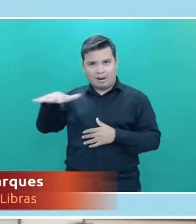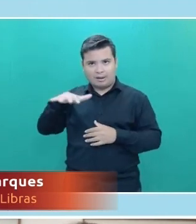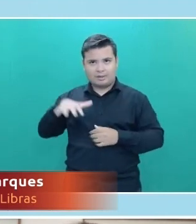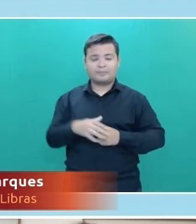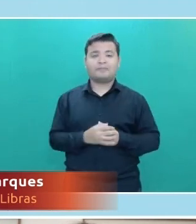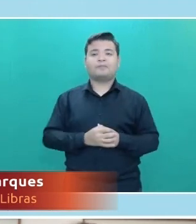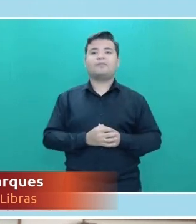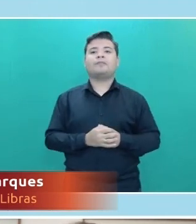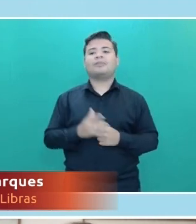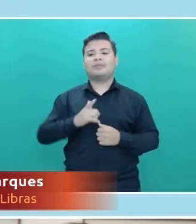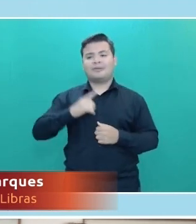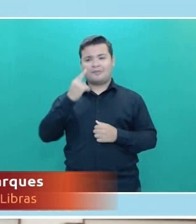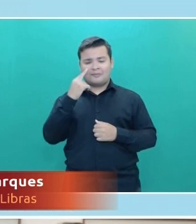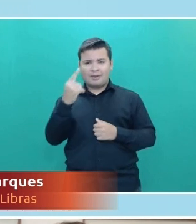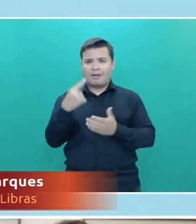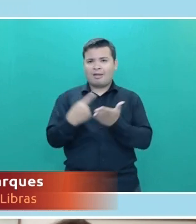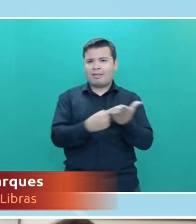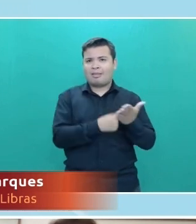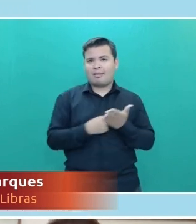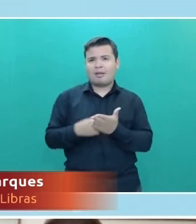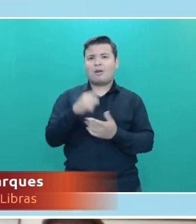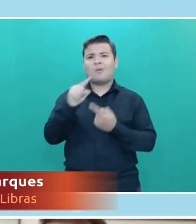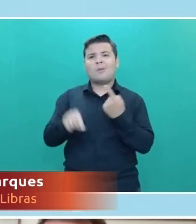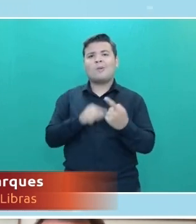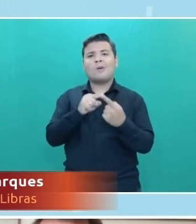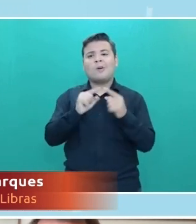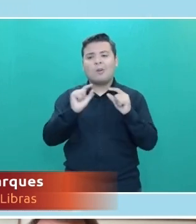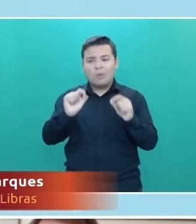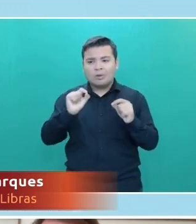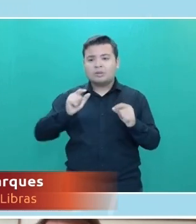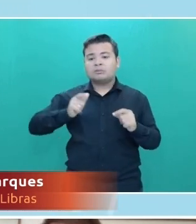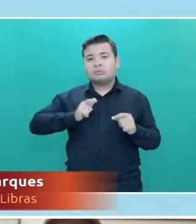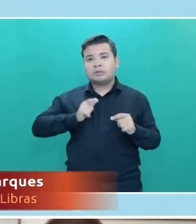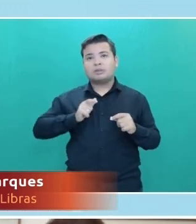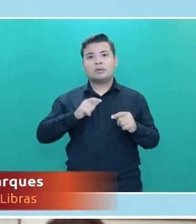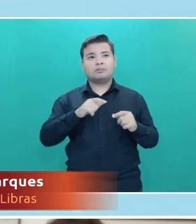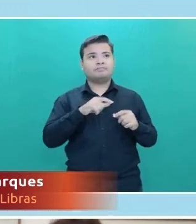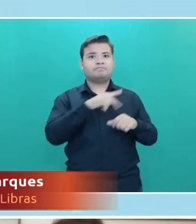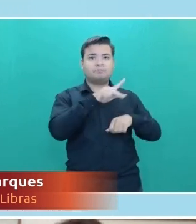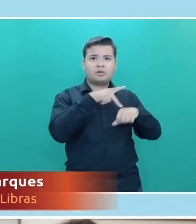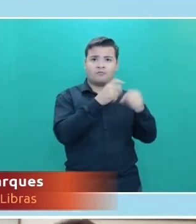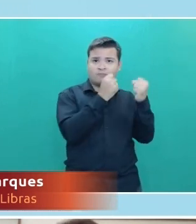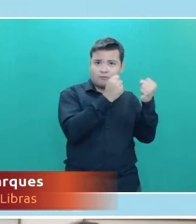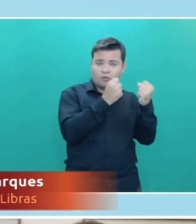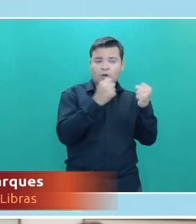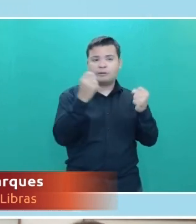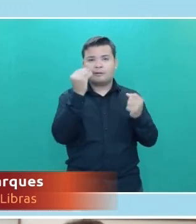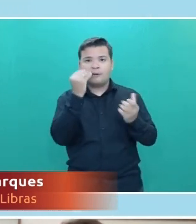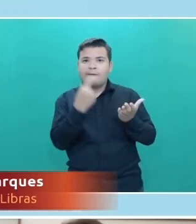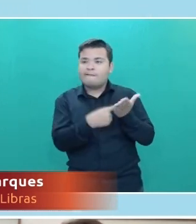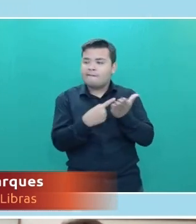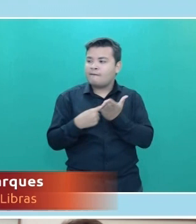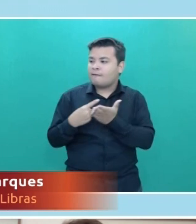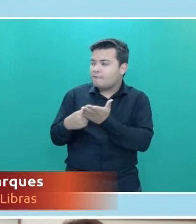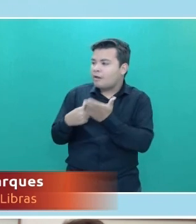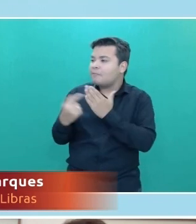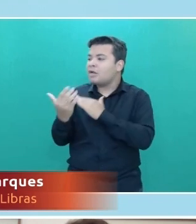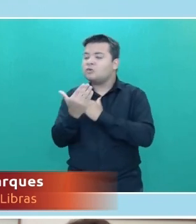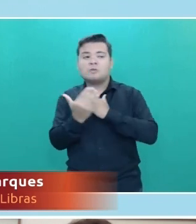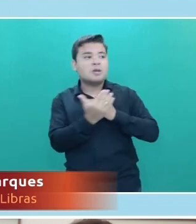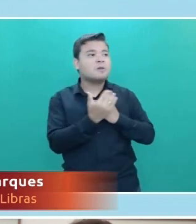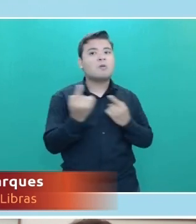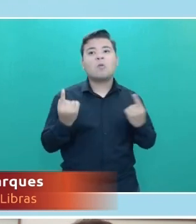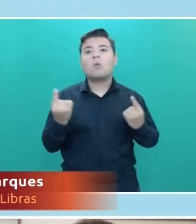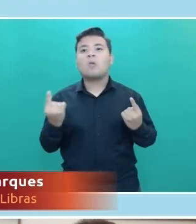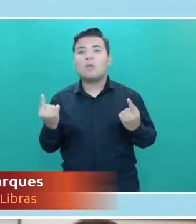esses países buscam fazer é aumentar sua capacidade de barganha com as potências. Basicamente, ver quem pode dar mais. E